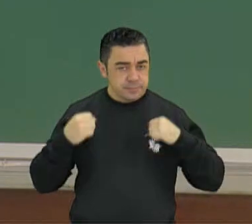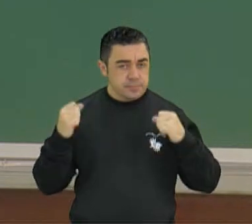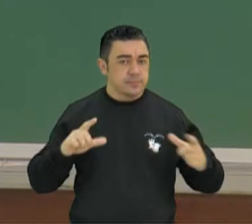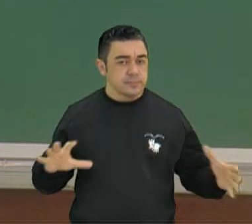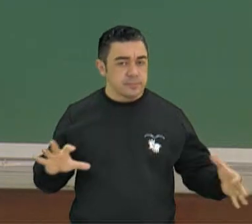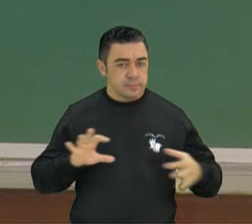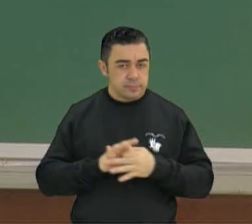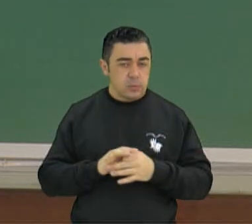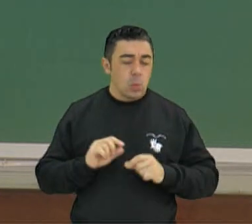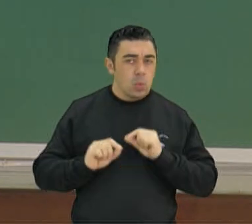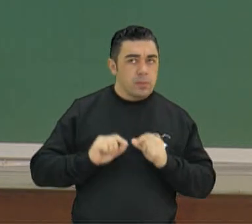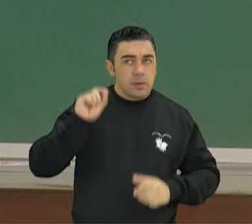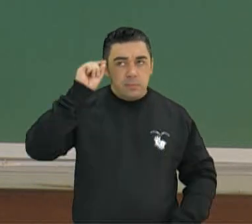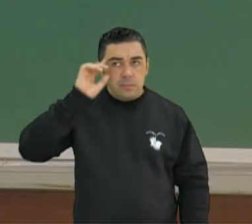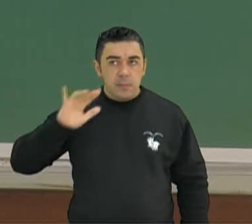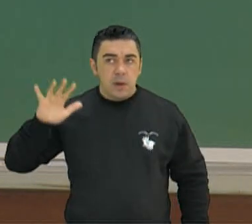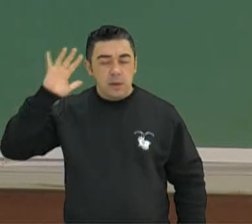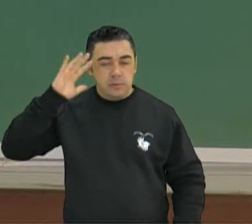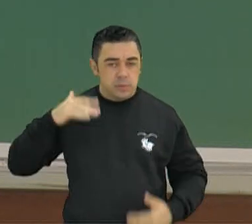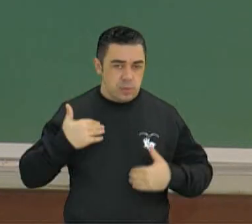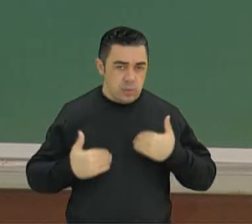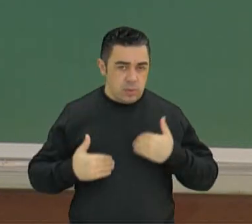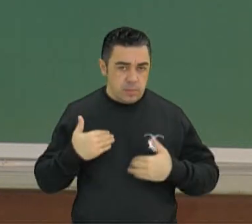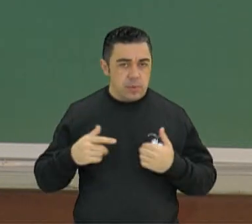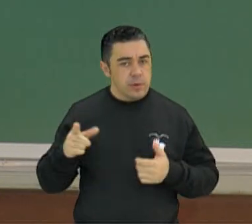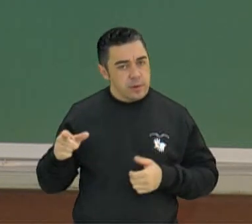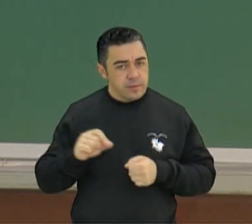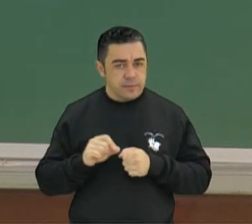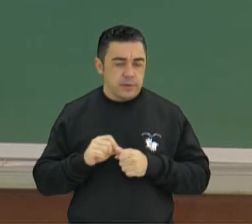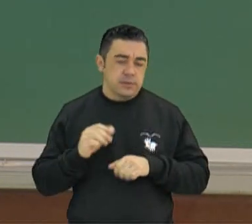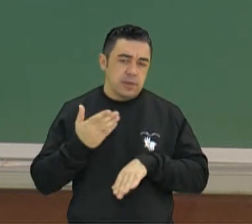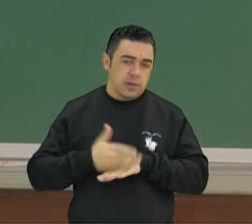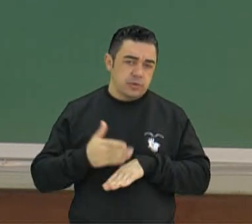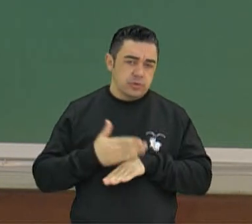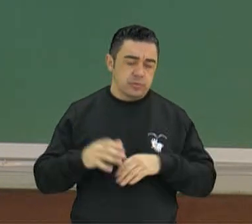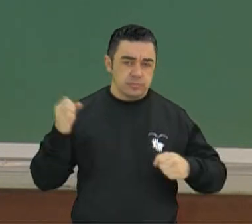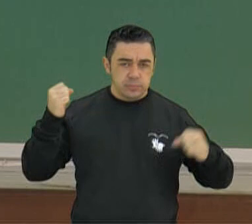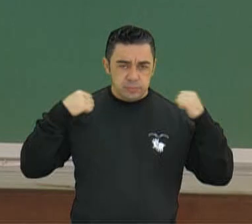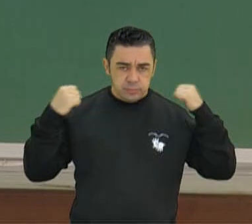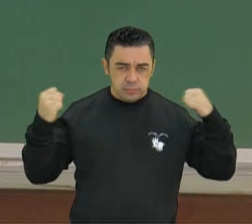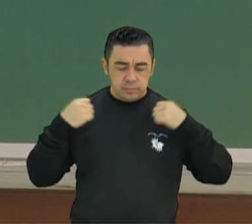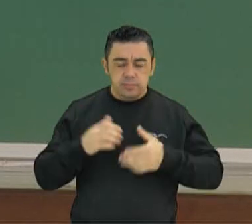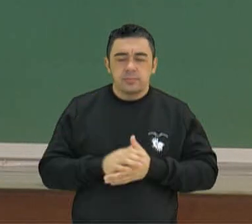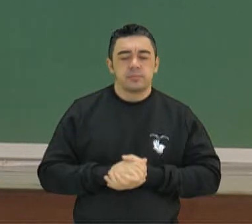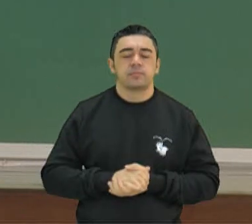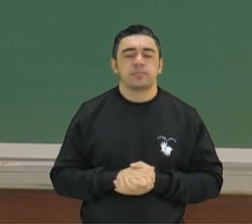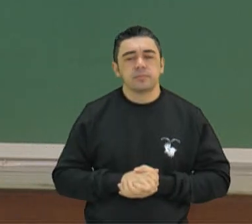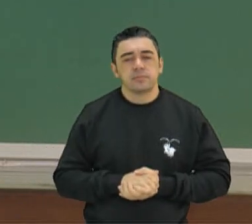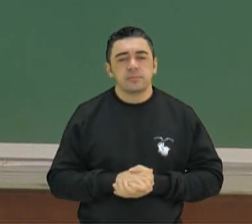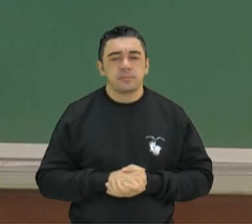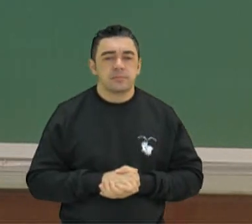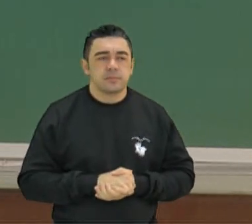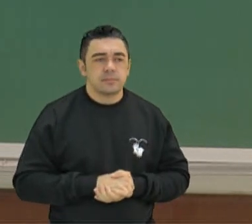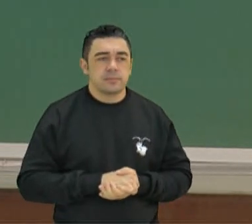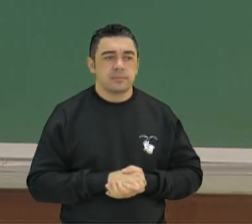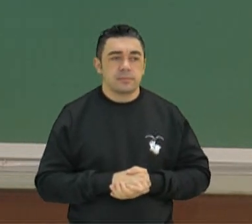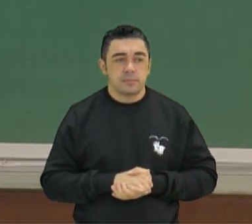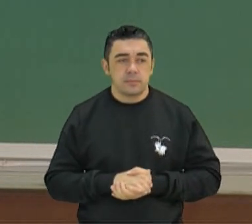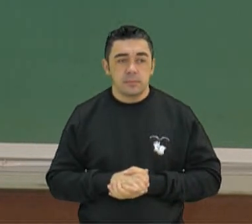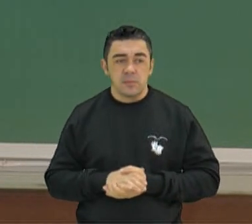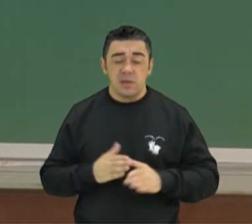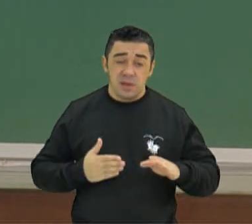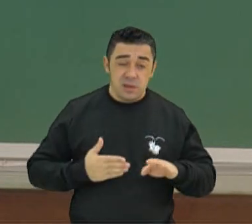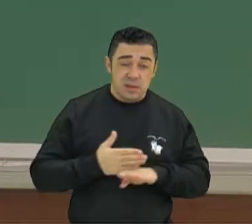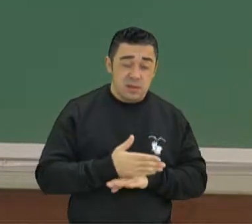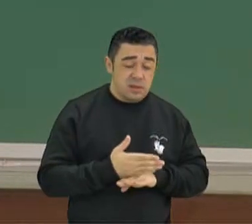link da imagem corporal e atividade física, que é o tema da aula. Então me acompanhe no slide. Forçar-se ao exercício